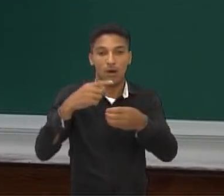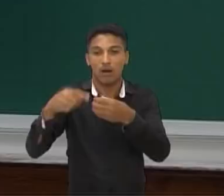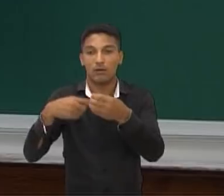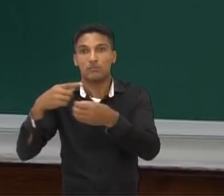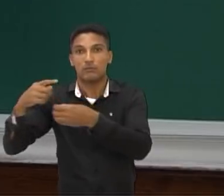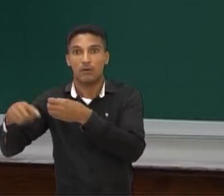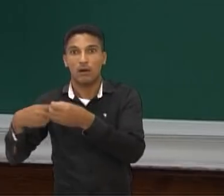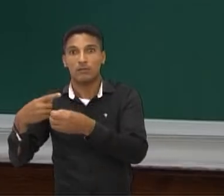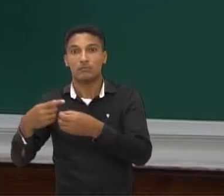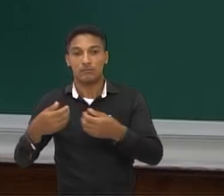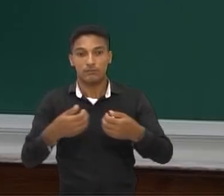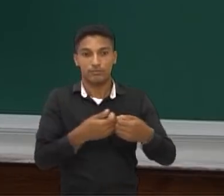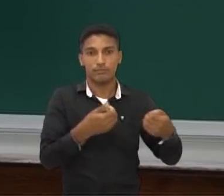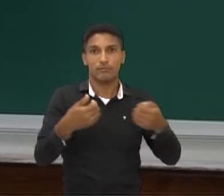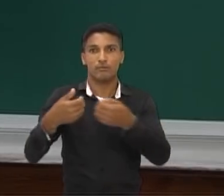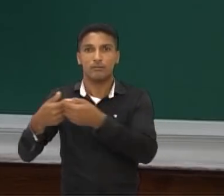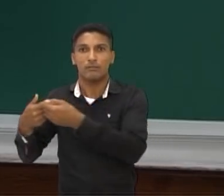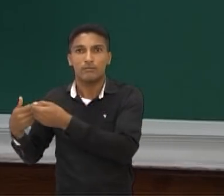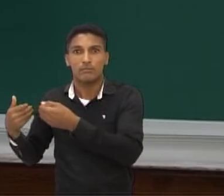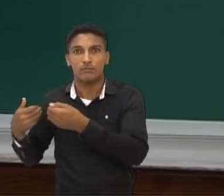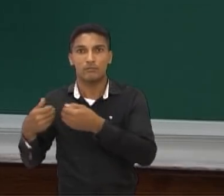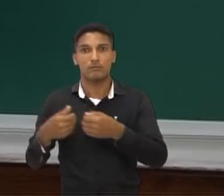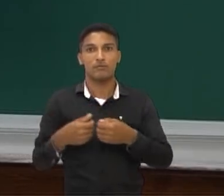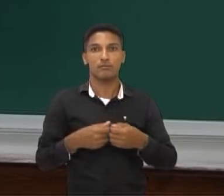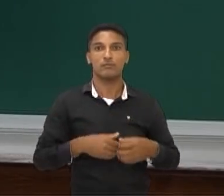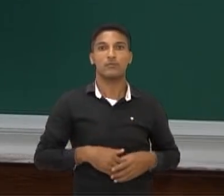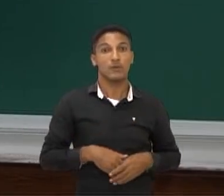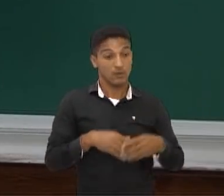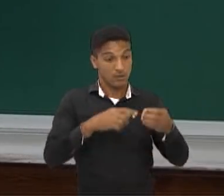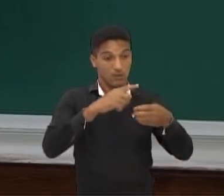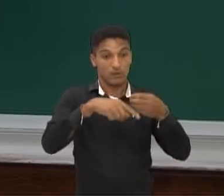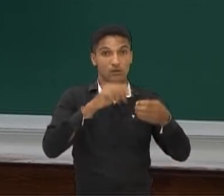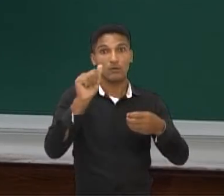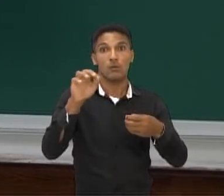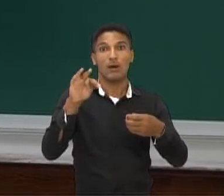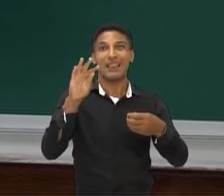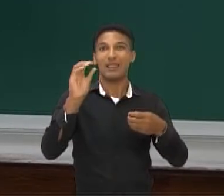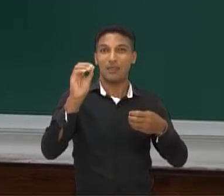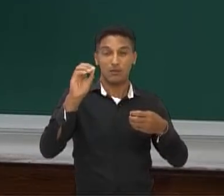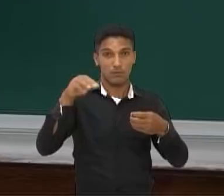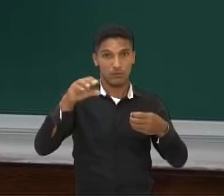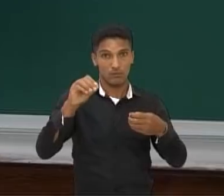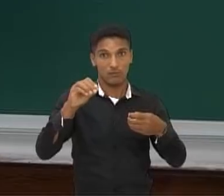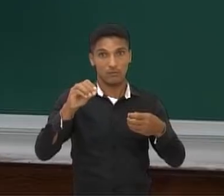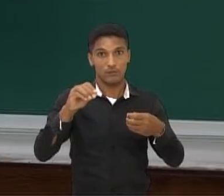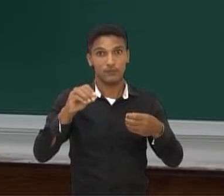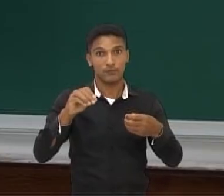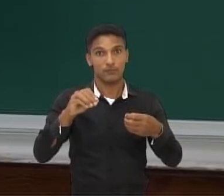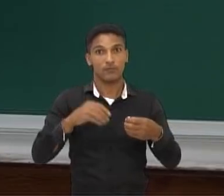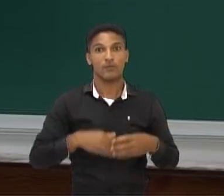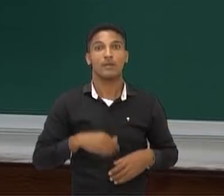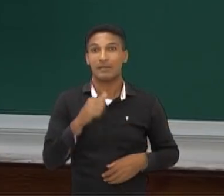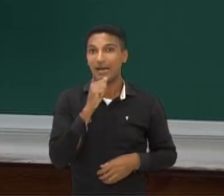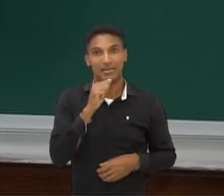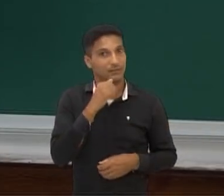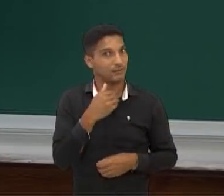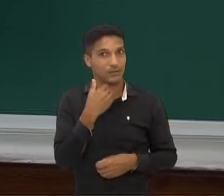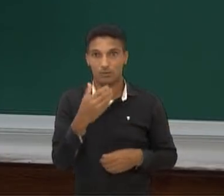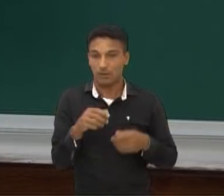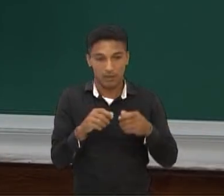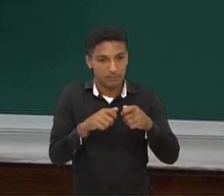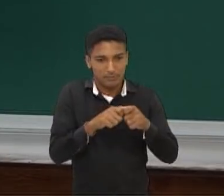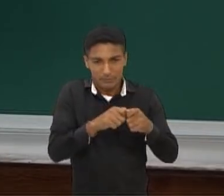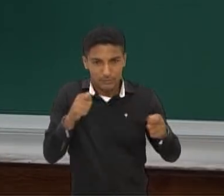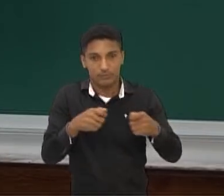bem, querido aluno, ainda o átomo continua sendo uma partícula, segundo Dalton, que não dá